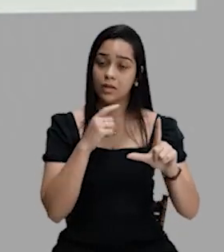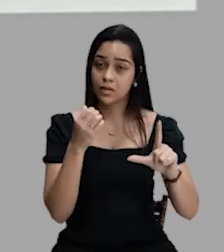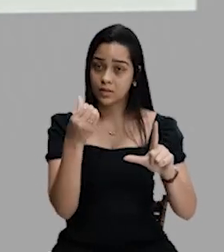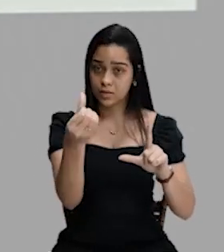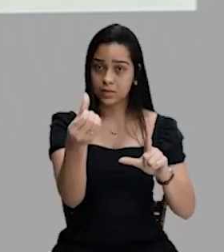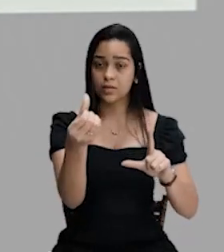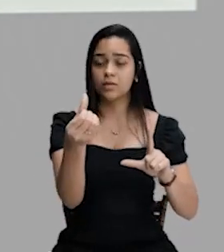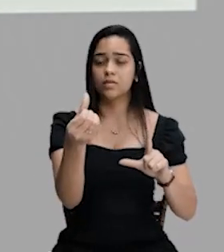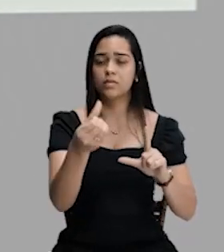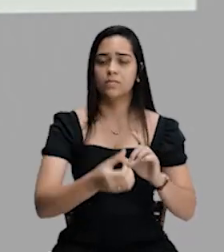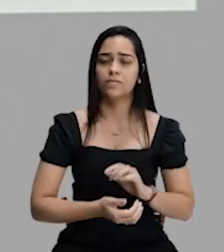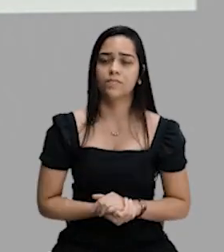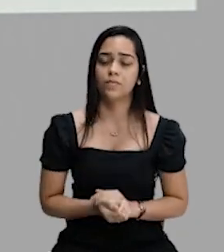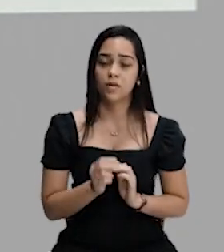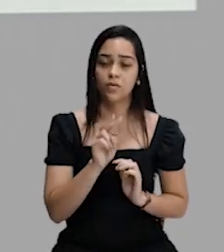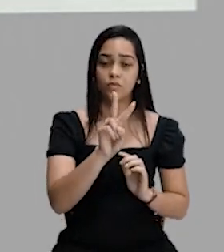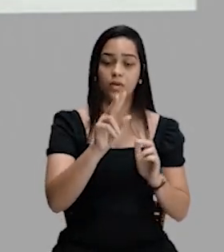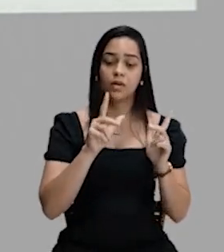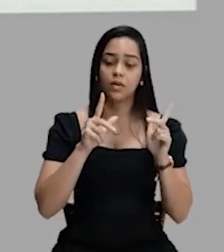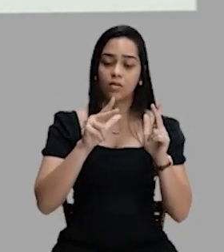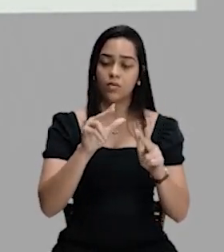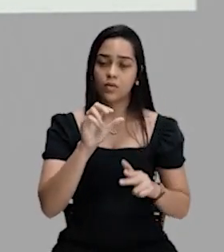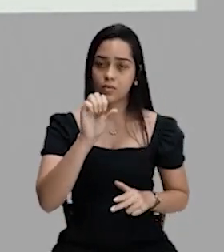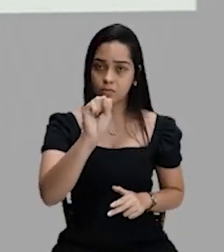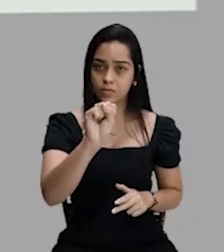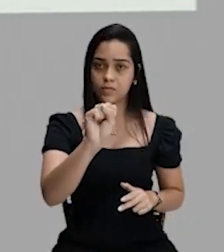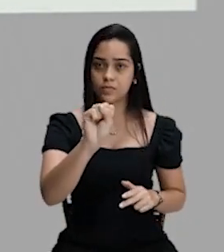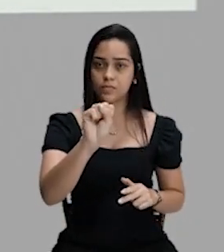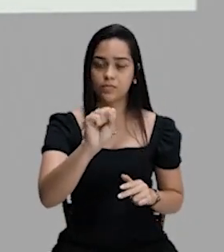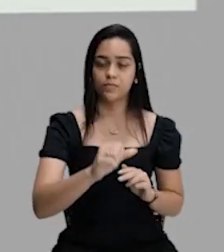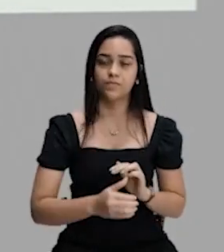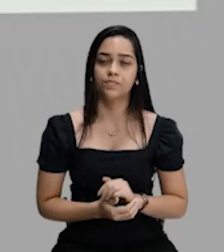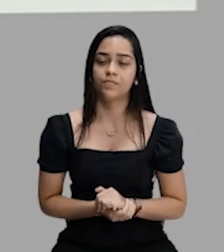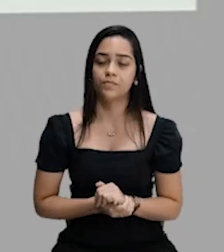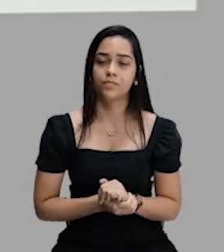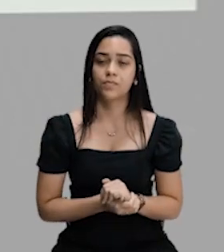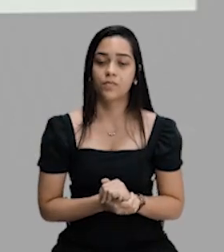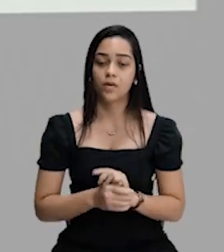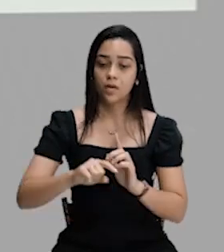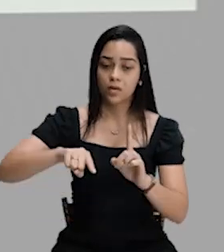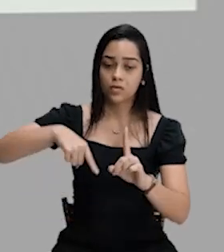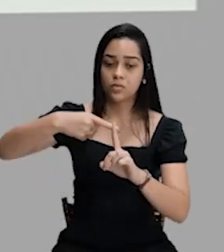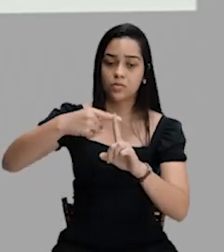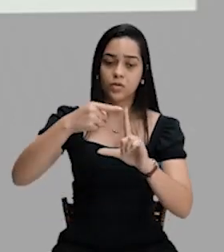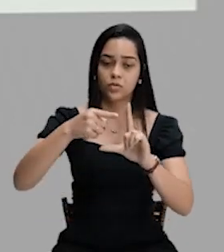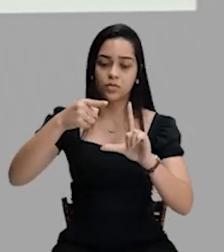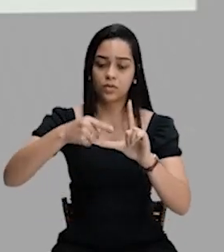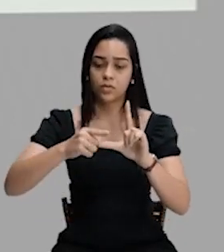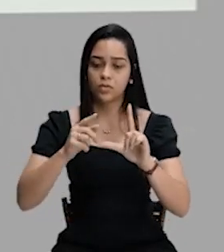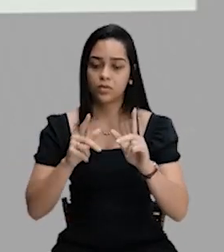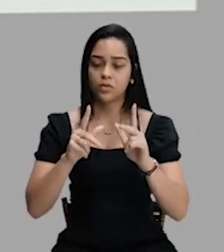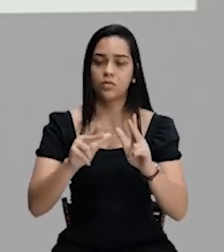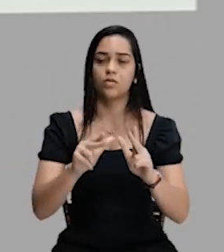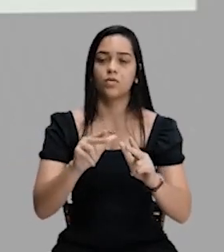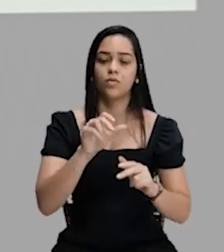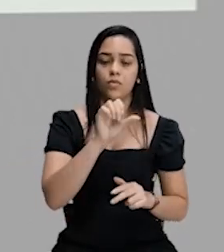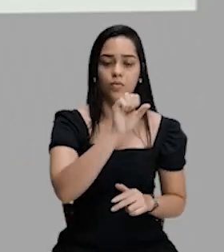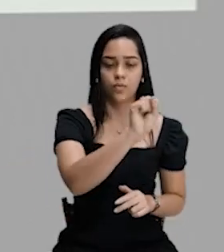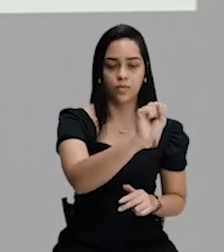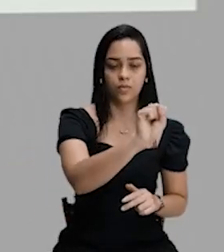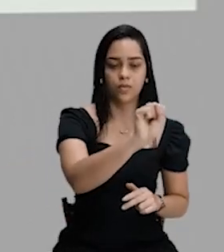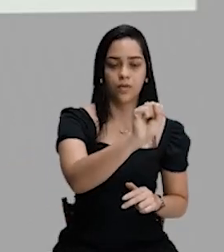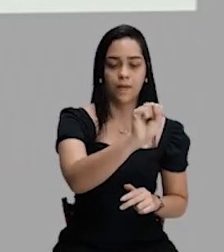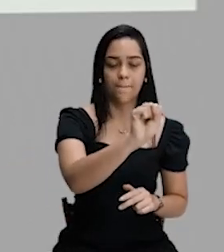faces né então o v é igual a 8 então a soma dos ângulos internos vai ser igual a